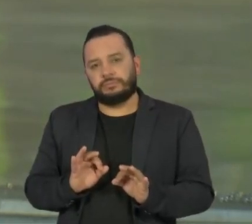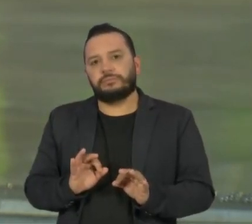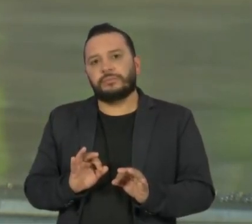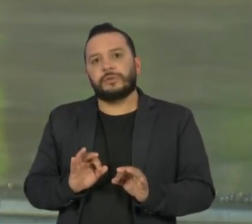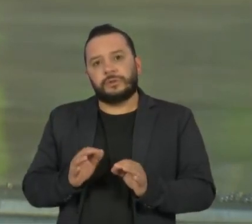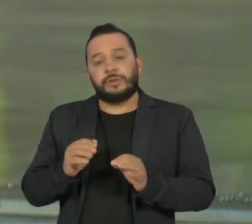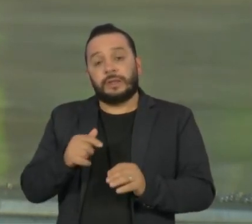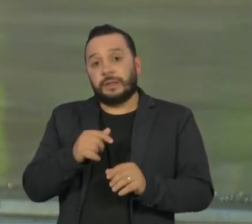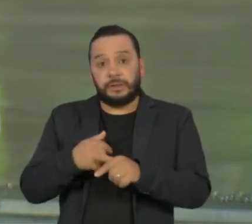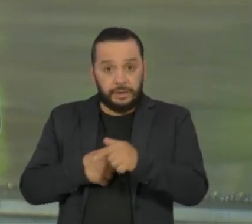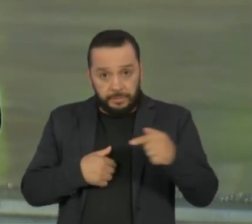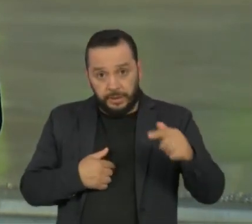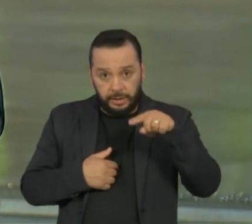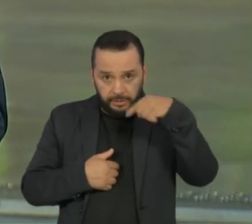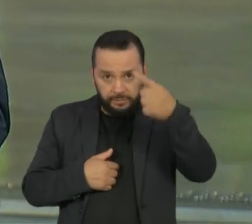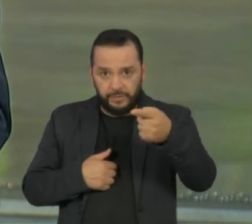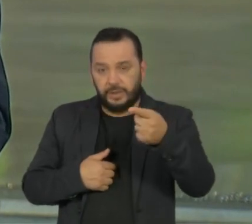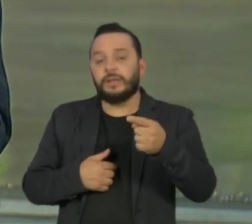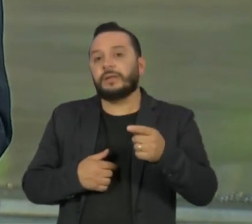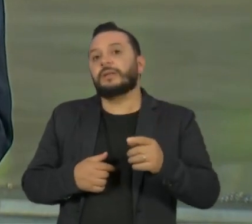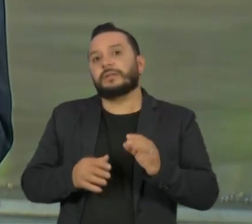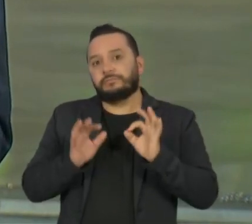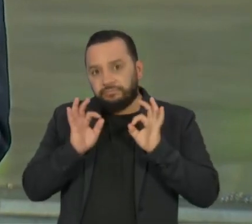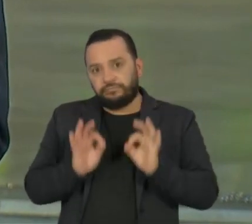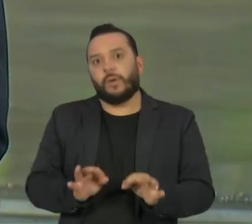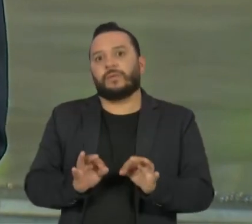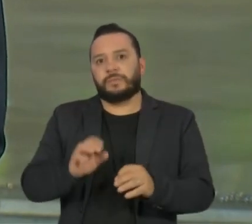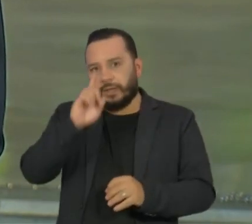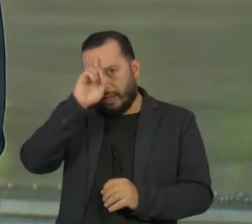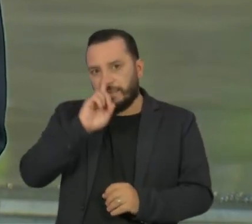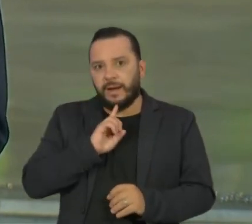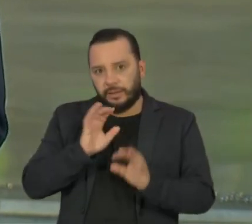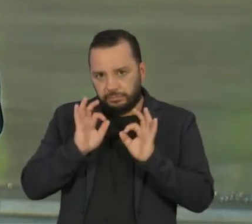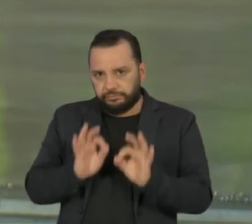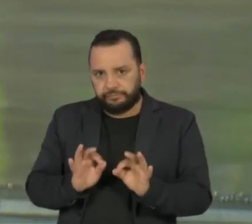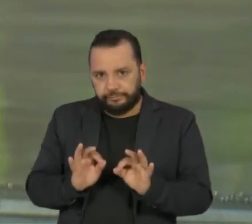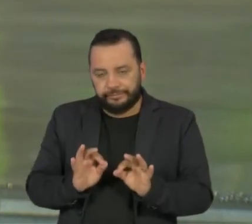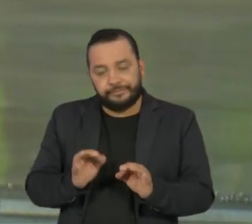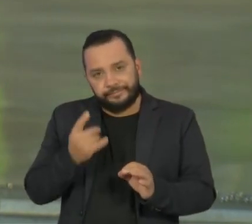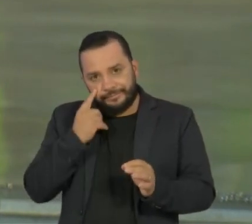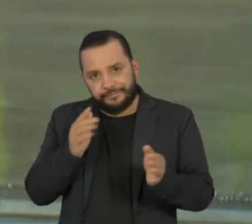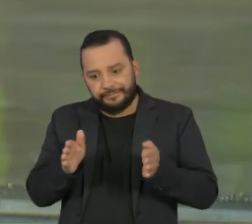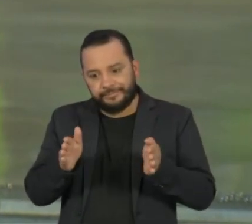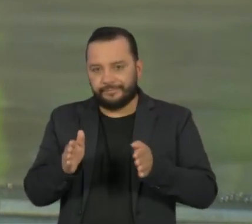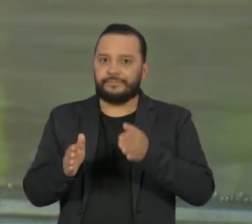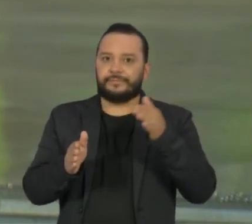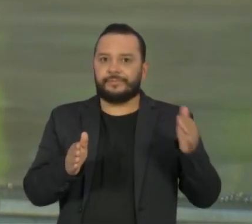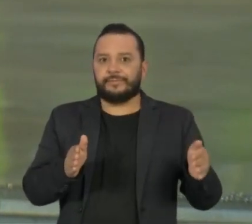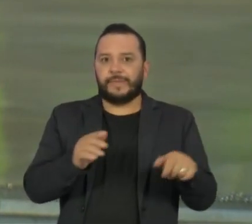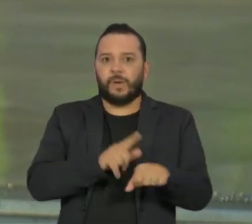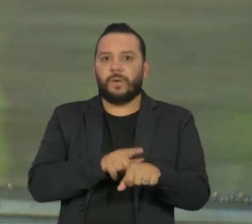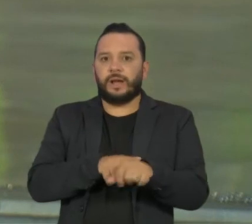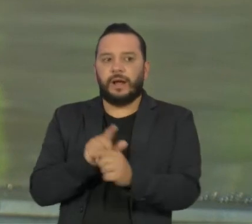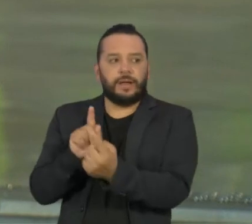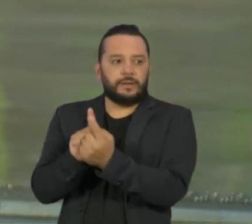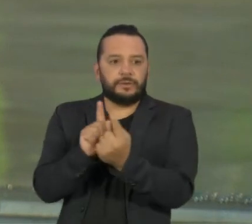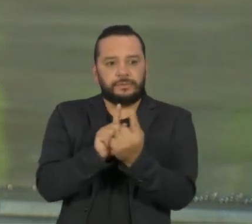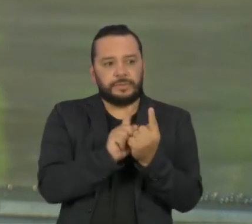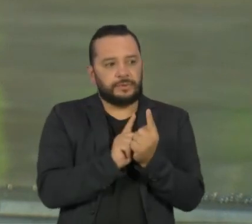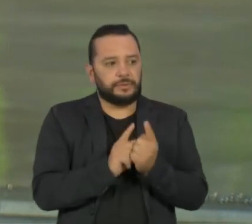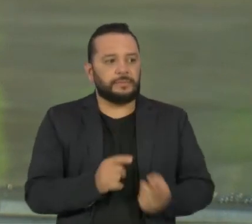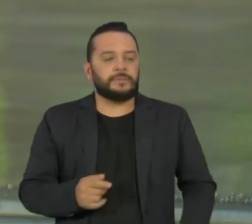na semana que vem permanecendo na fase amarela. Tá? Então, queria aqui deixar bem claro, eu queria aqui